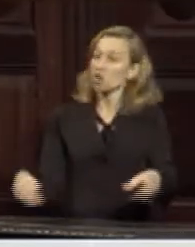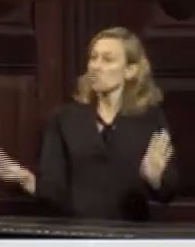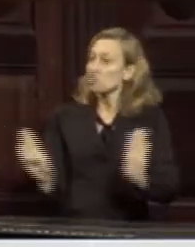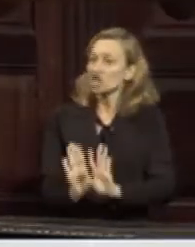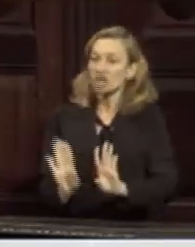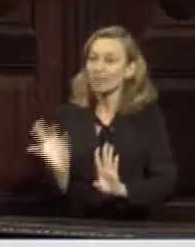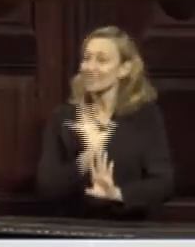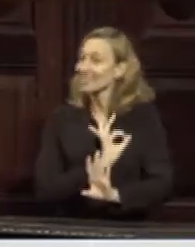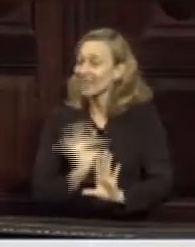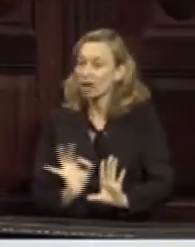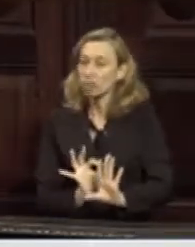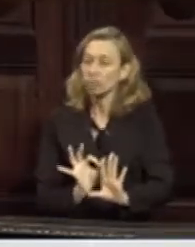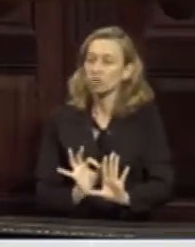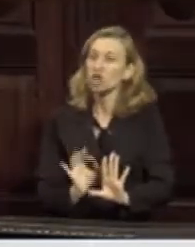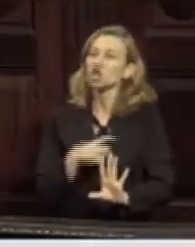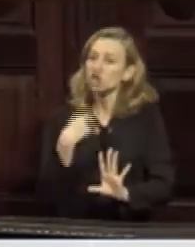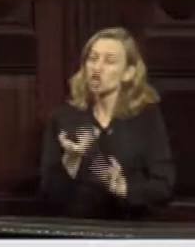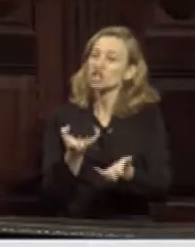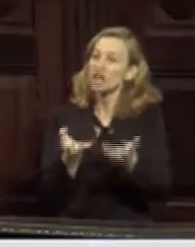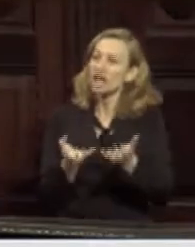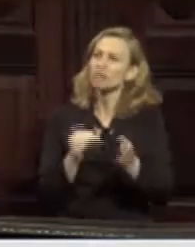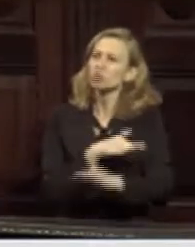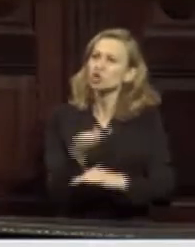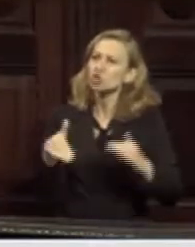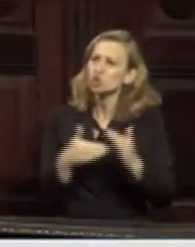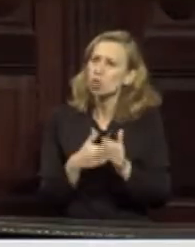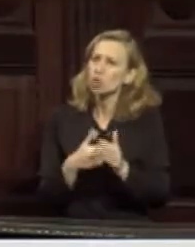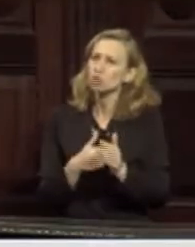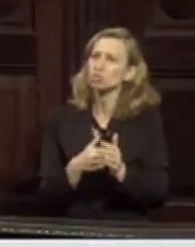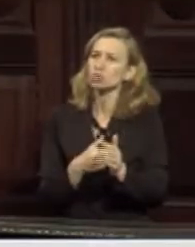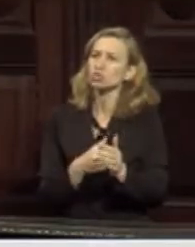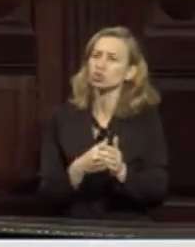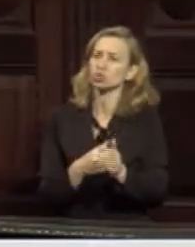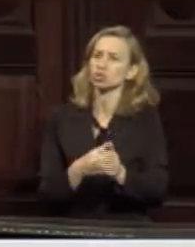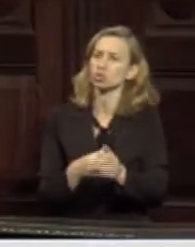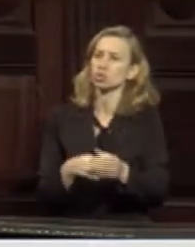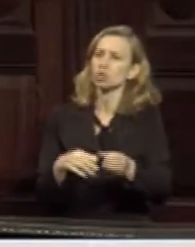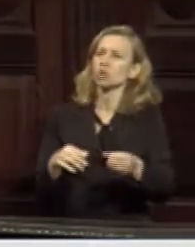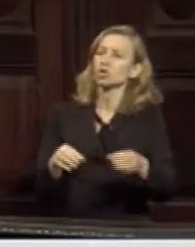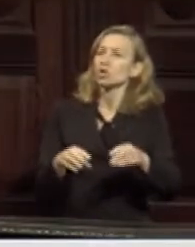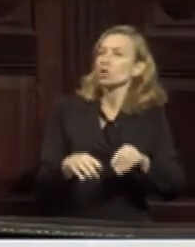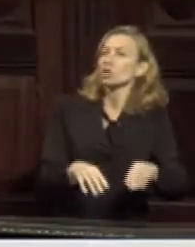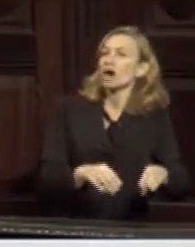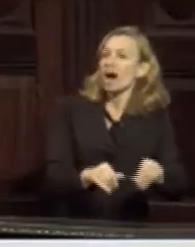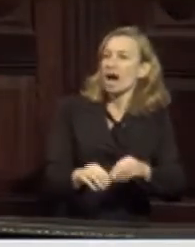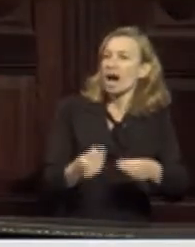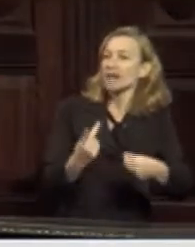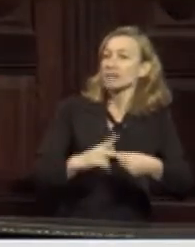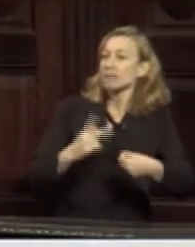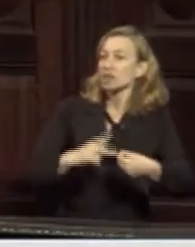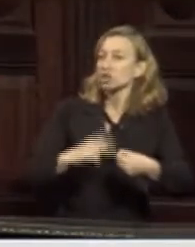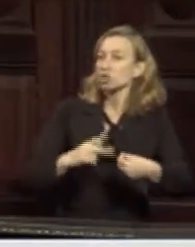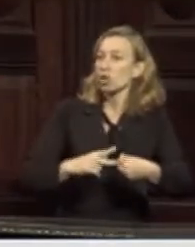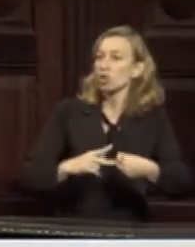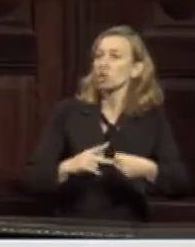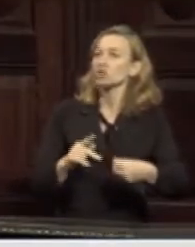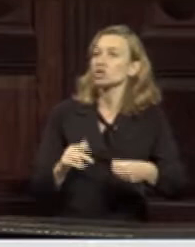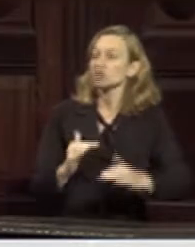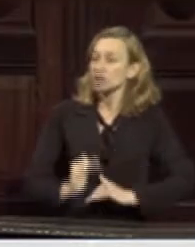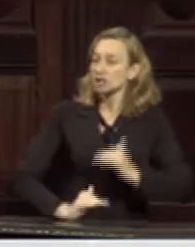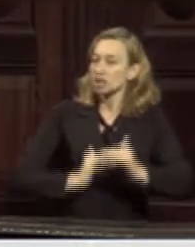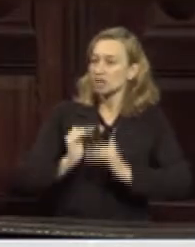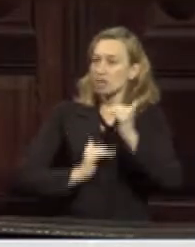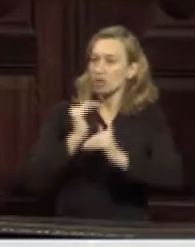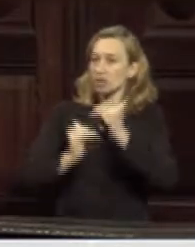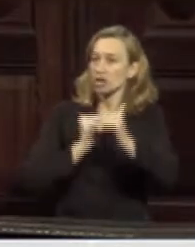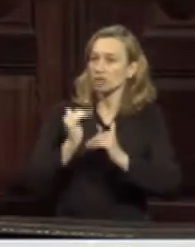campos. Nós queremos todos os nossos campos do pós-sal, os campos maduros em produção, com investimentos